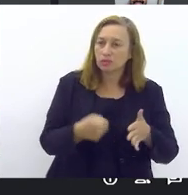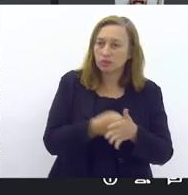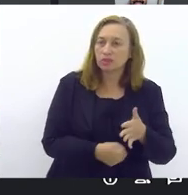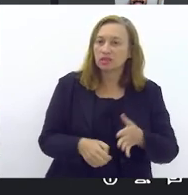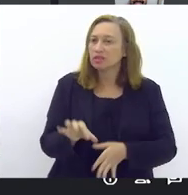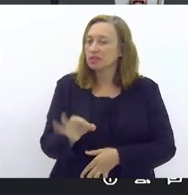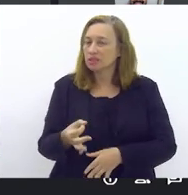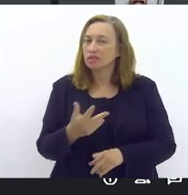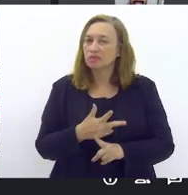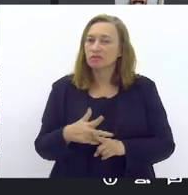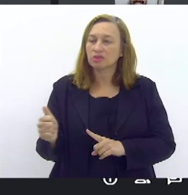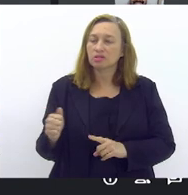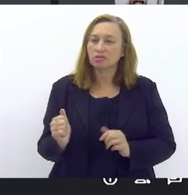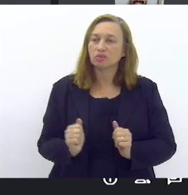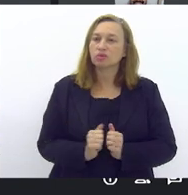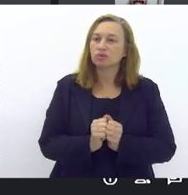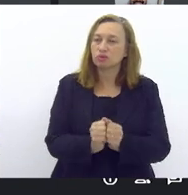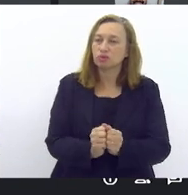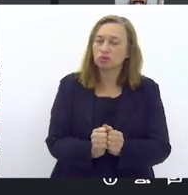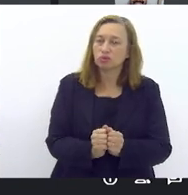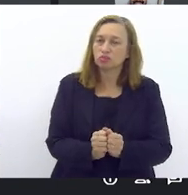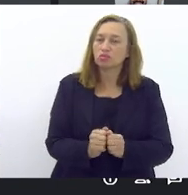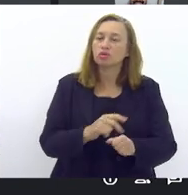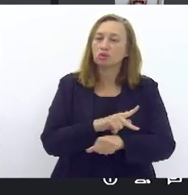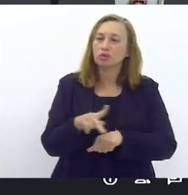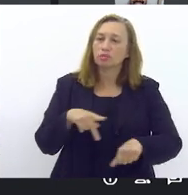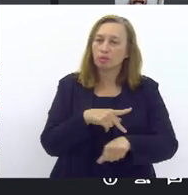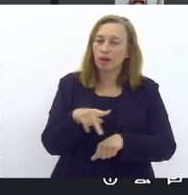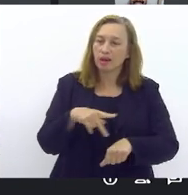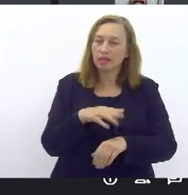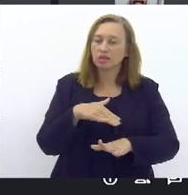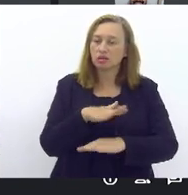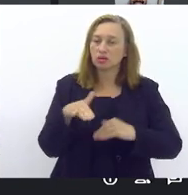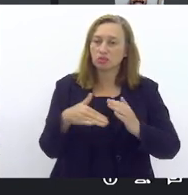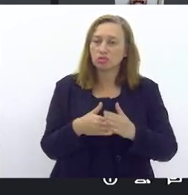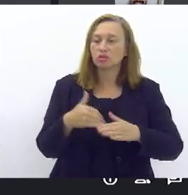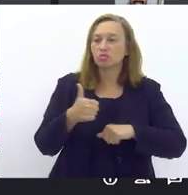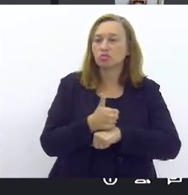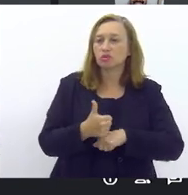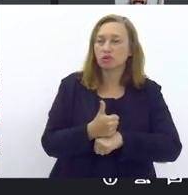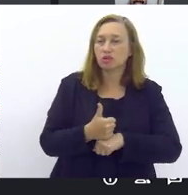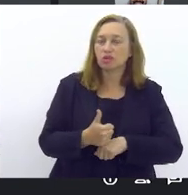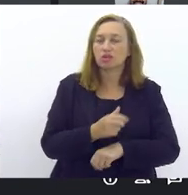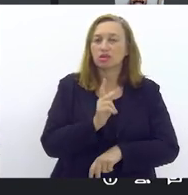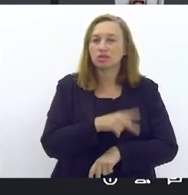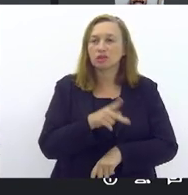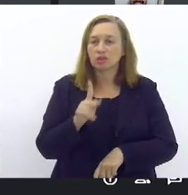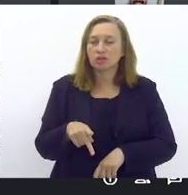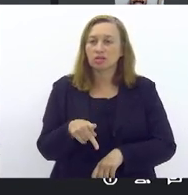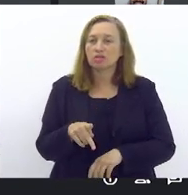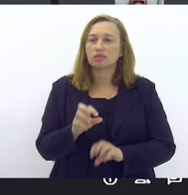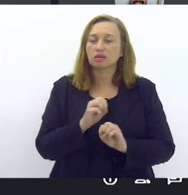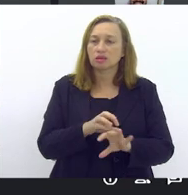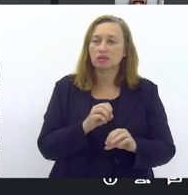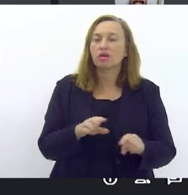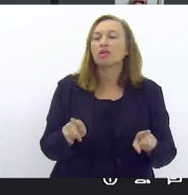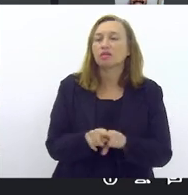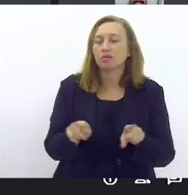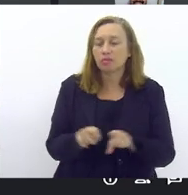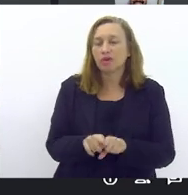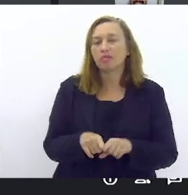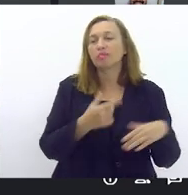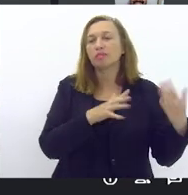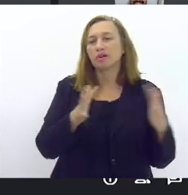será vitorioso com a participação do país inteiro, de todas as profissionais da educação. Quero também aqui